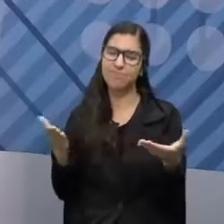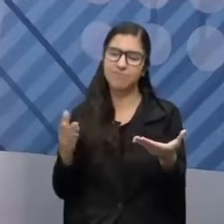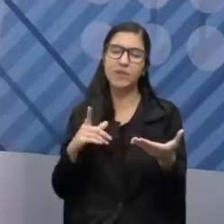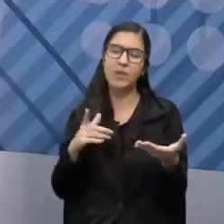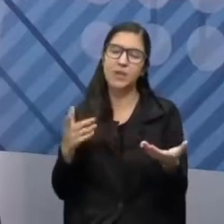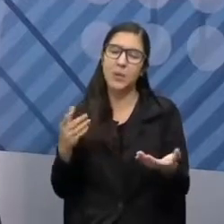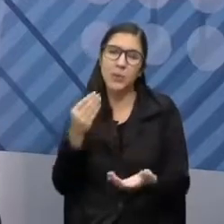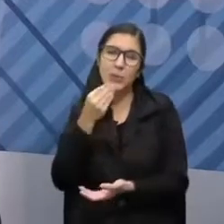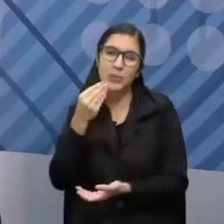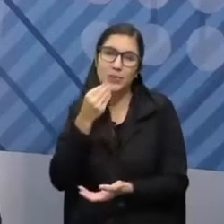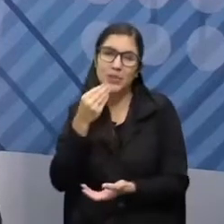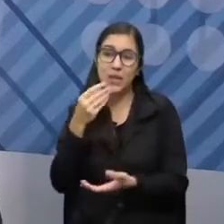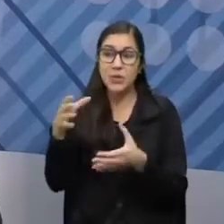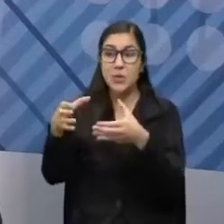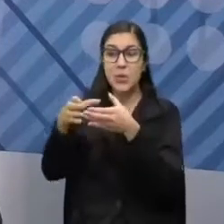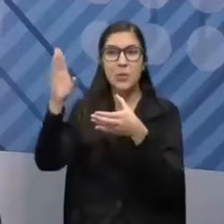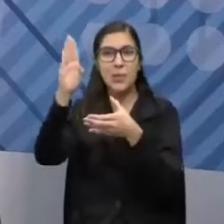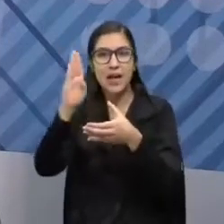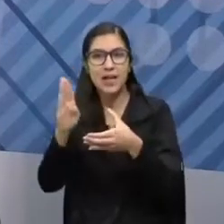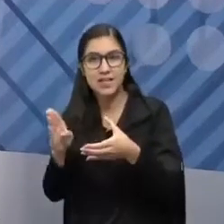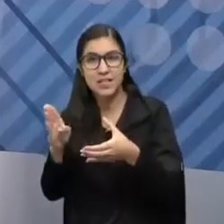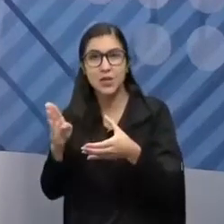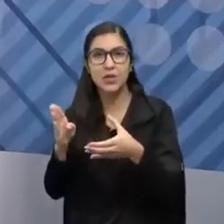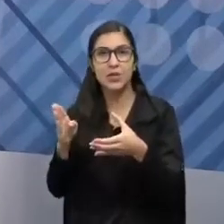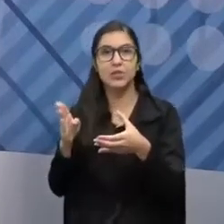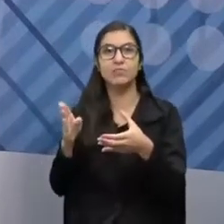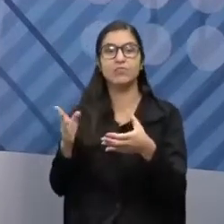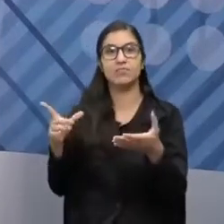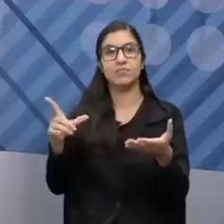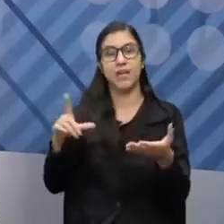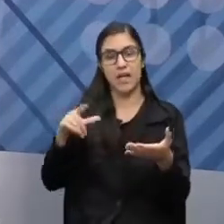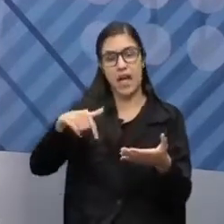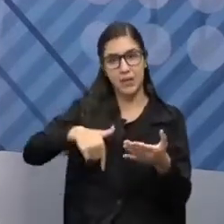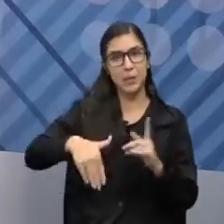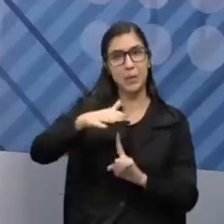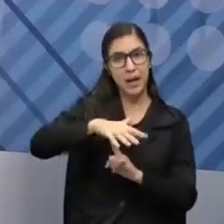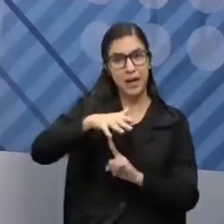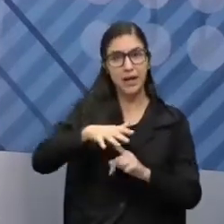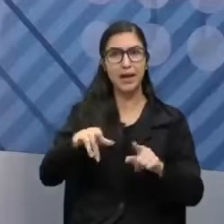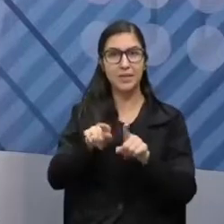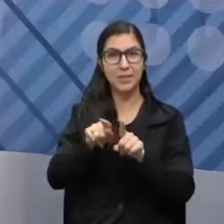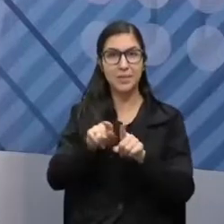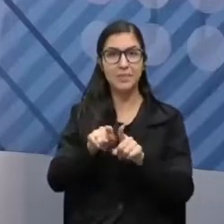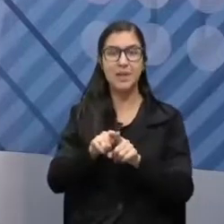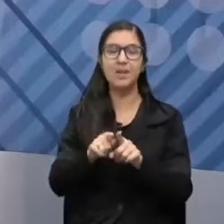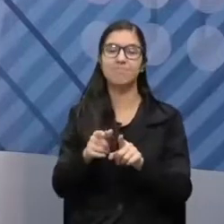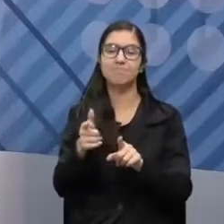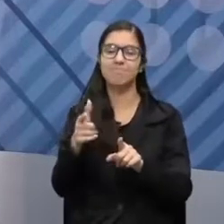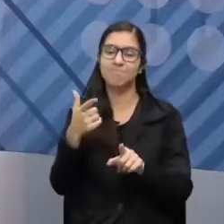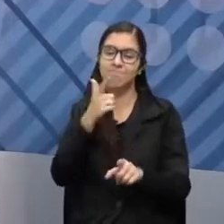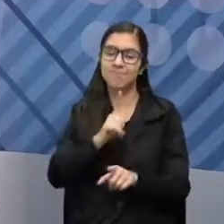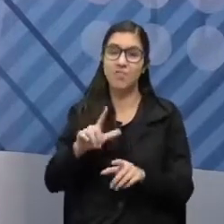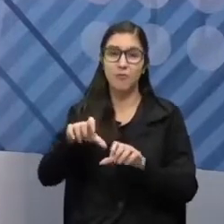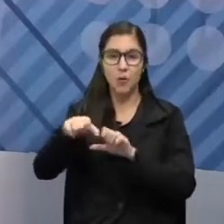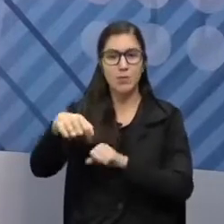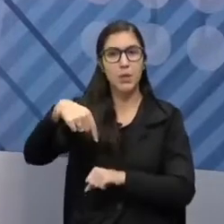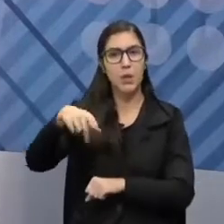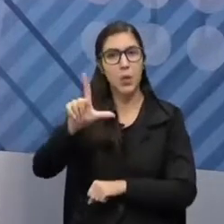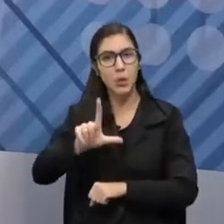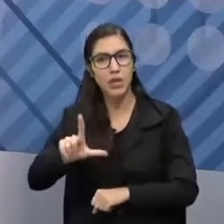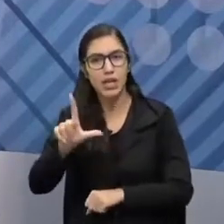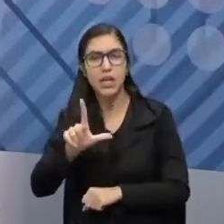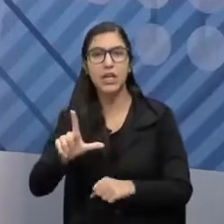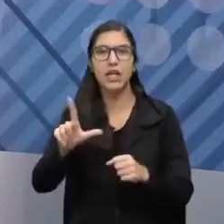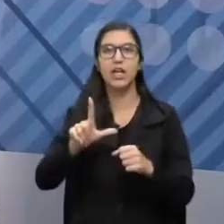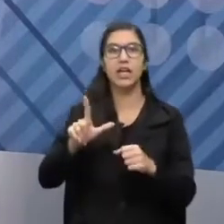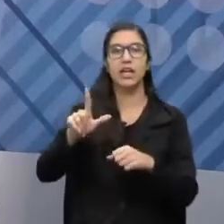a oportunidade de ter o Grupo Brasil vindo com essa formação no Paraná e trazendo essa formação em Londrina, em